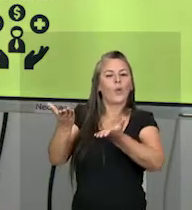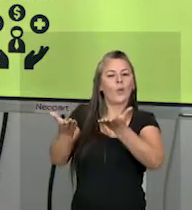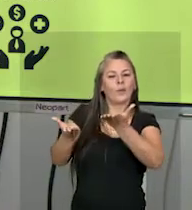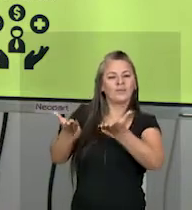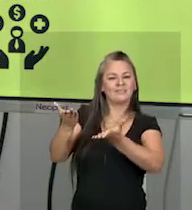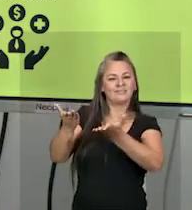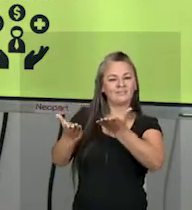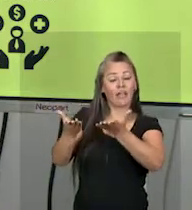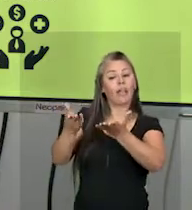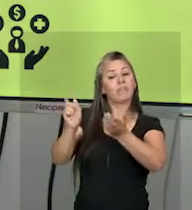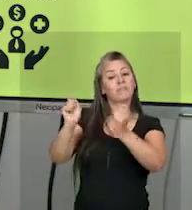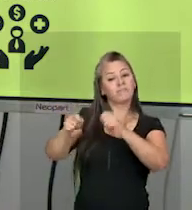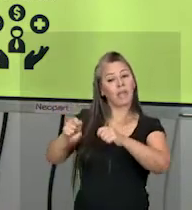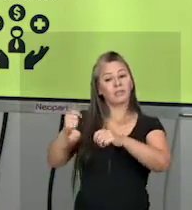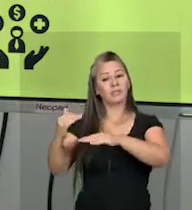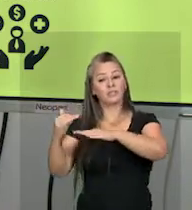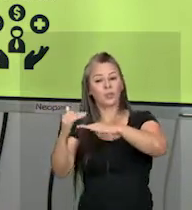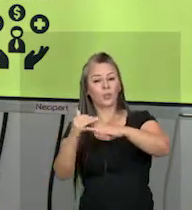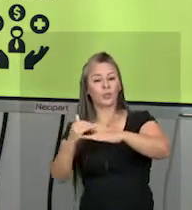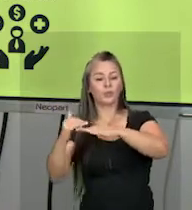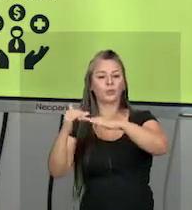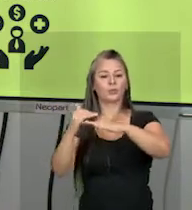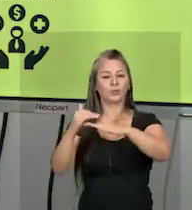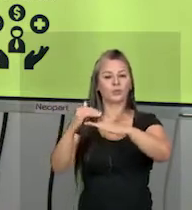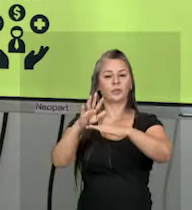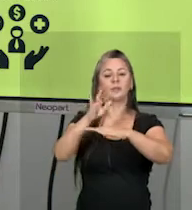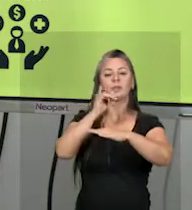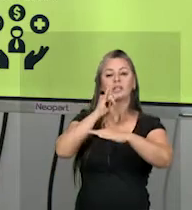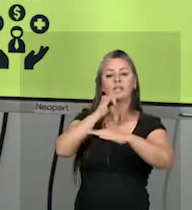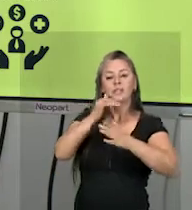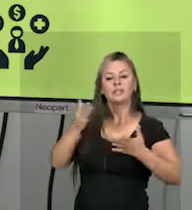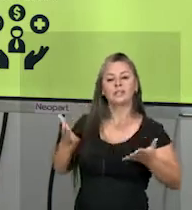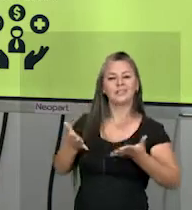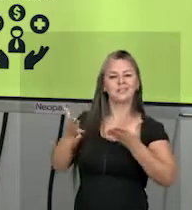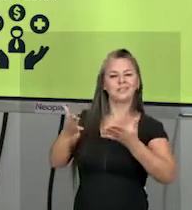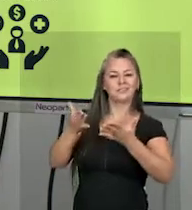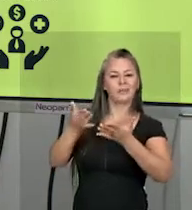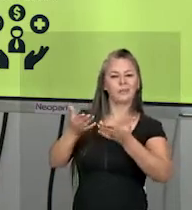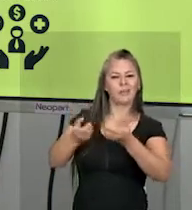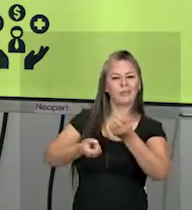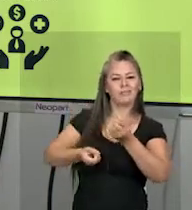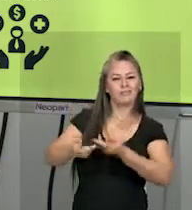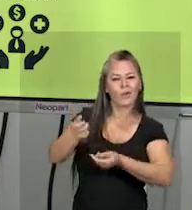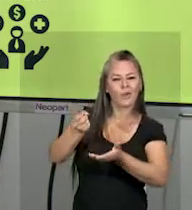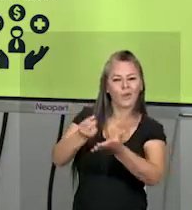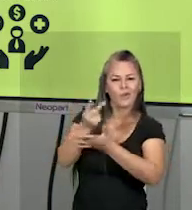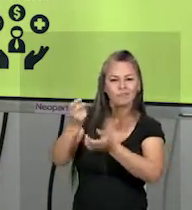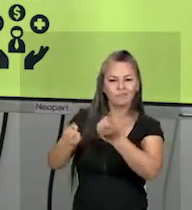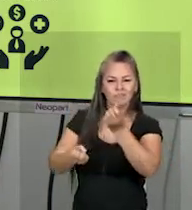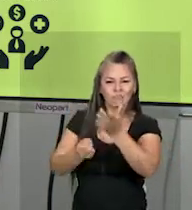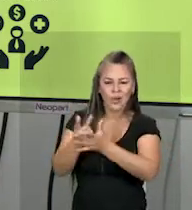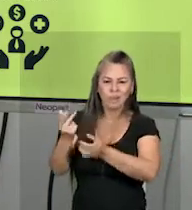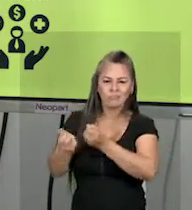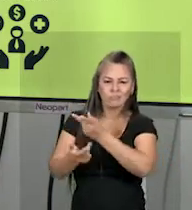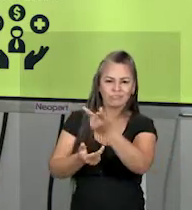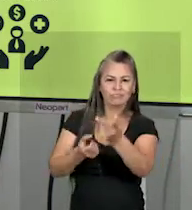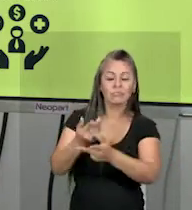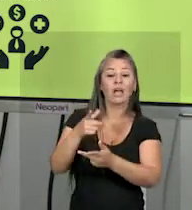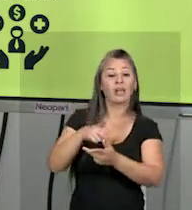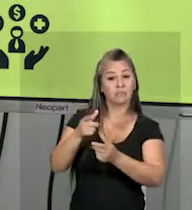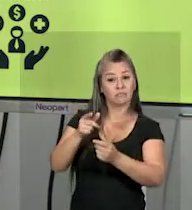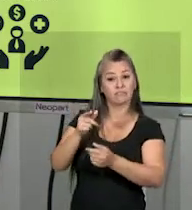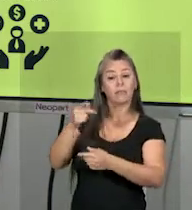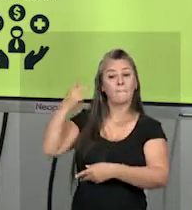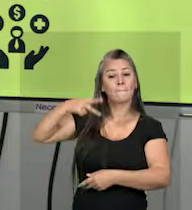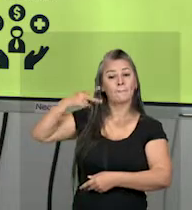igualdade, né? Então, o estímulo à produção e ao consumo, né, são colocados pelo Estado, a política de pleno emprego,